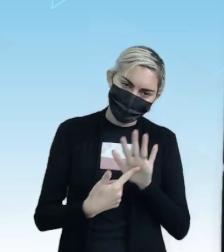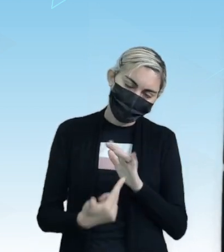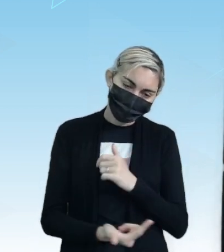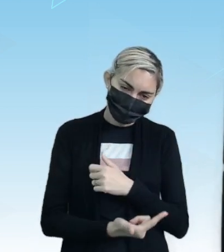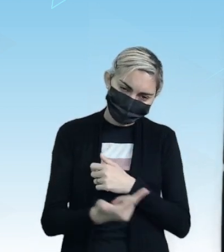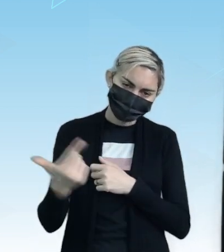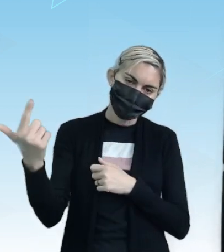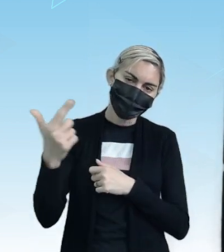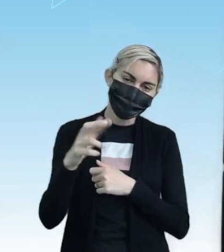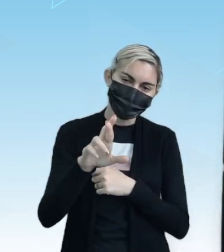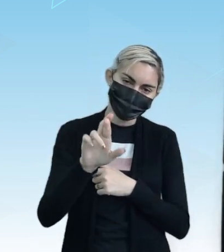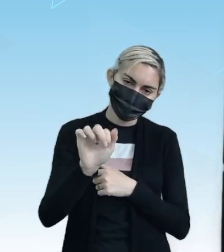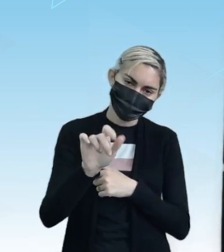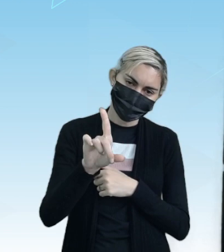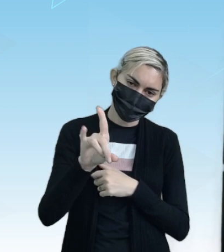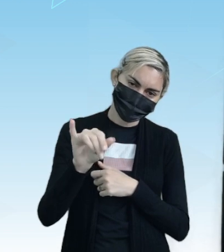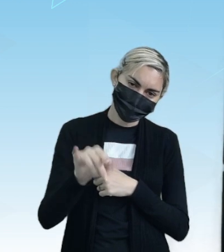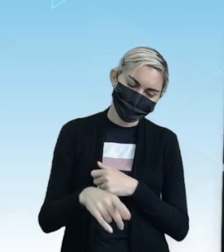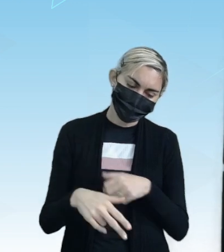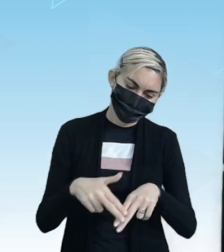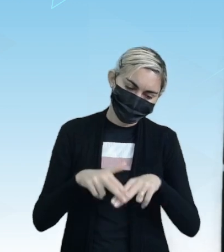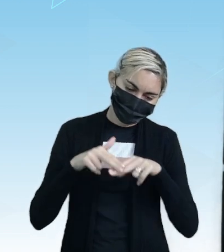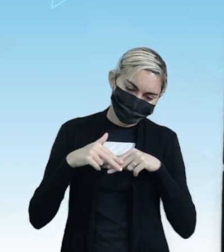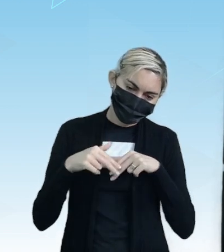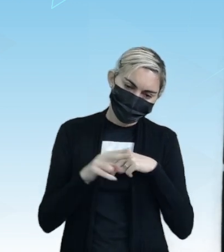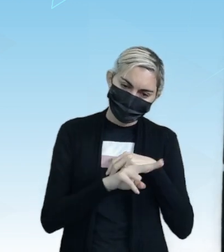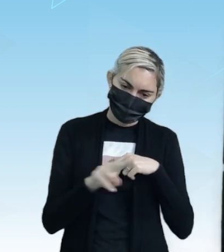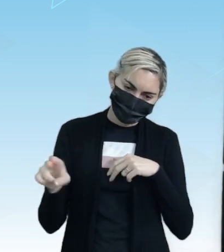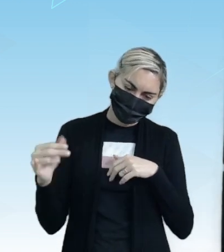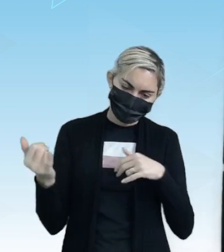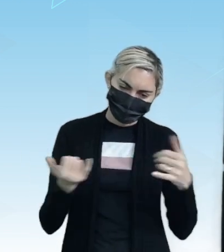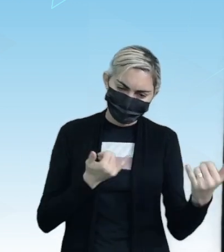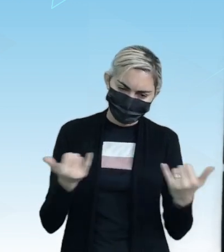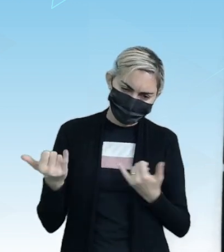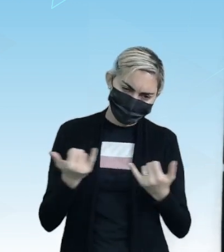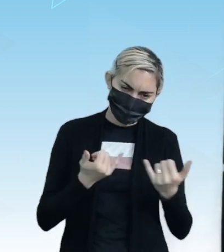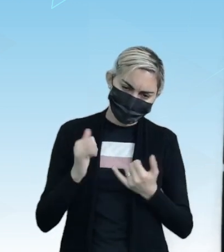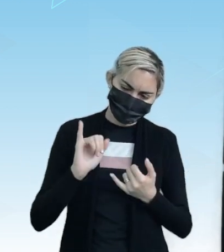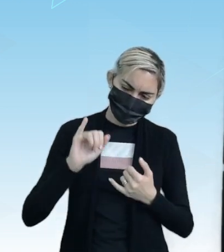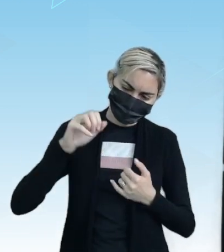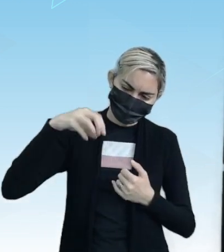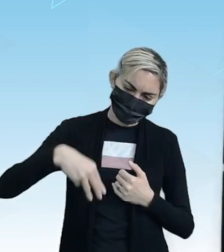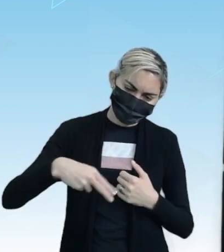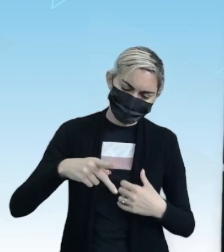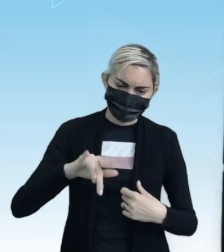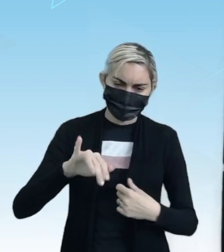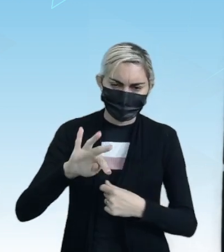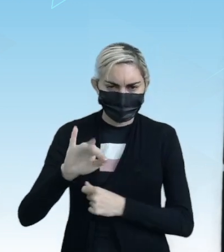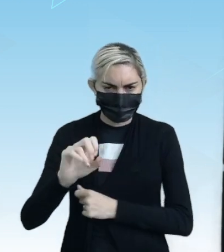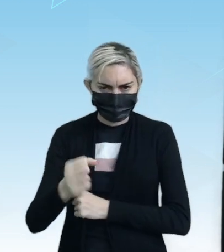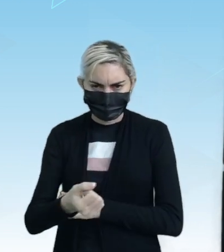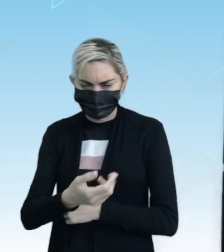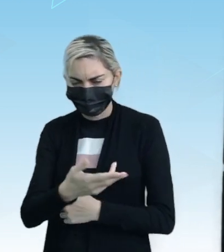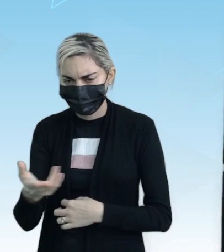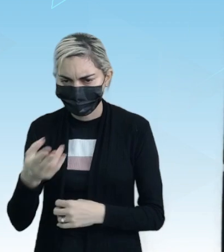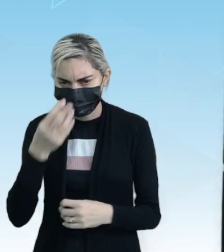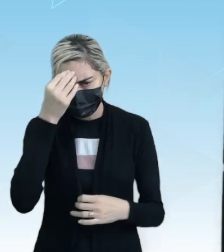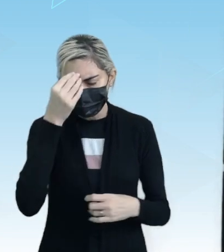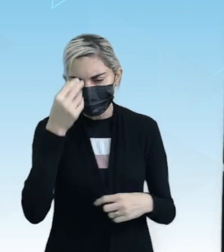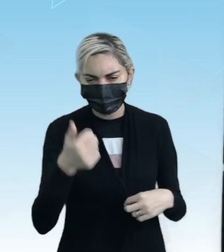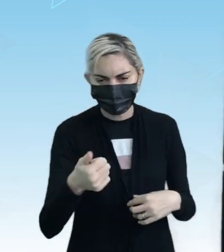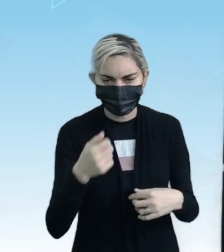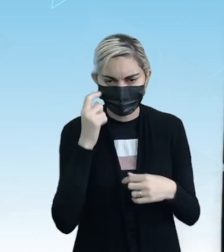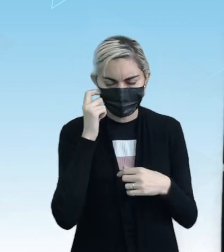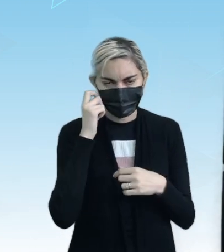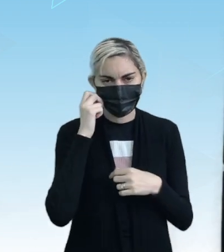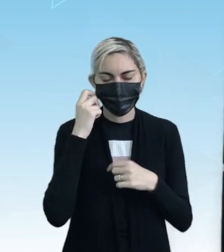outra realidade. É por isso que nós chamamos de quê? Informações implícitas. Gravem bem isso aqui. Olhem só